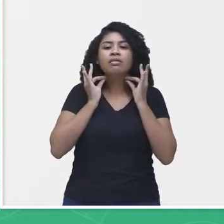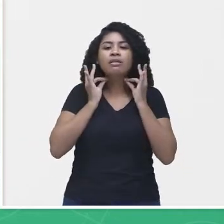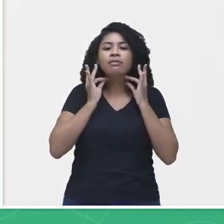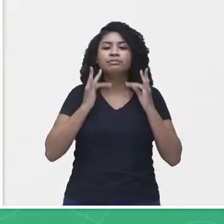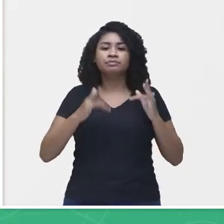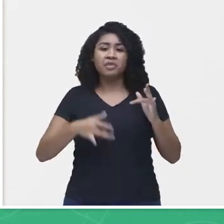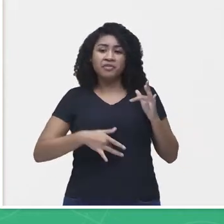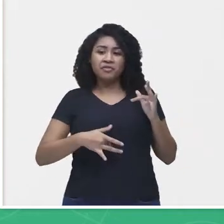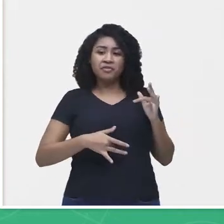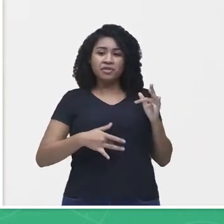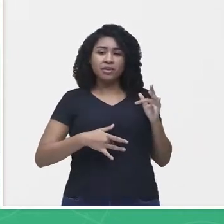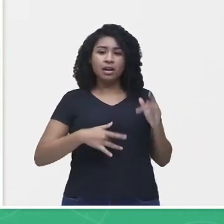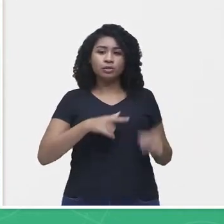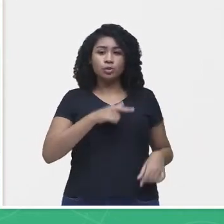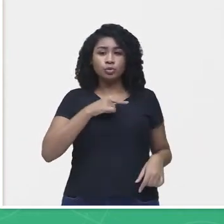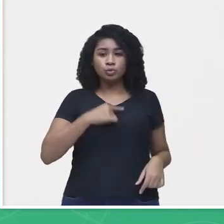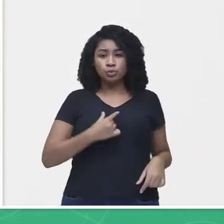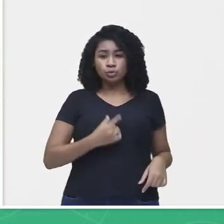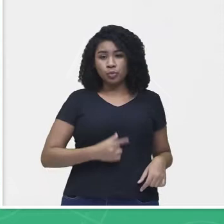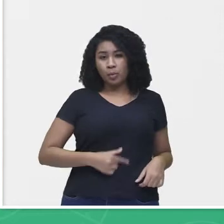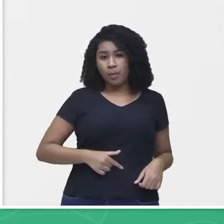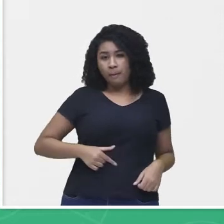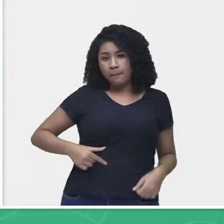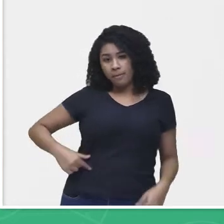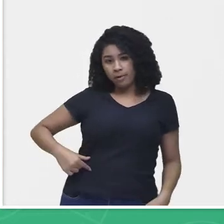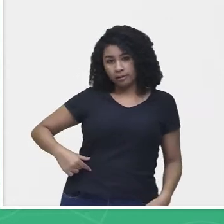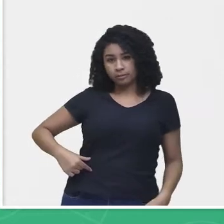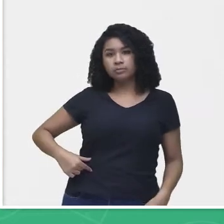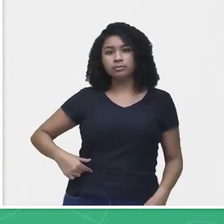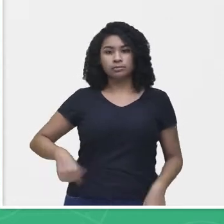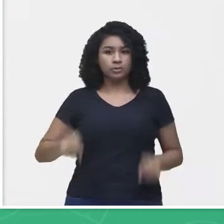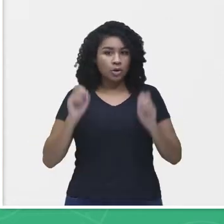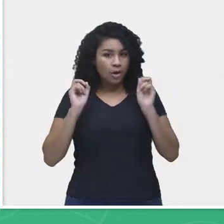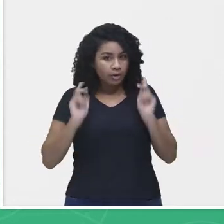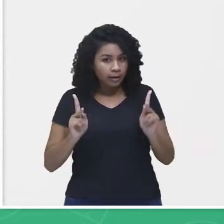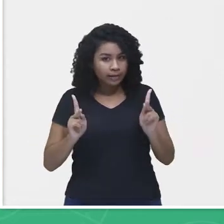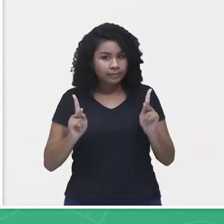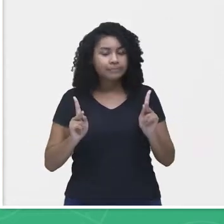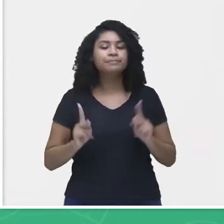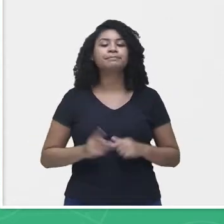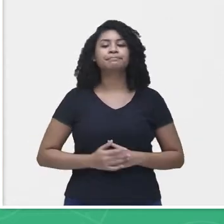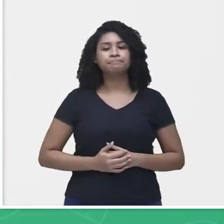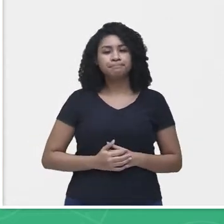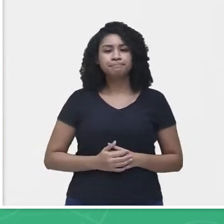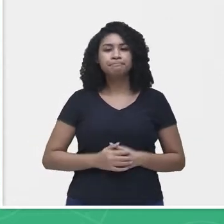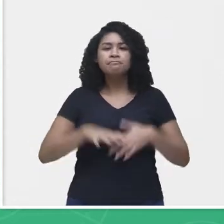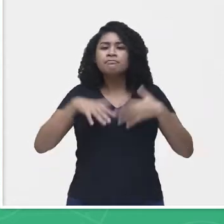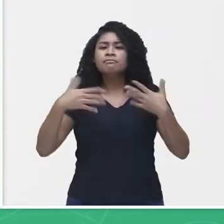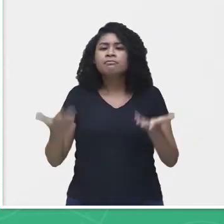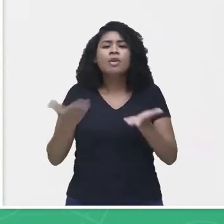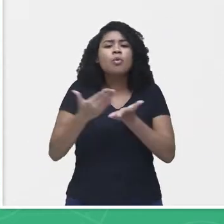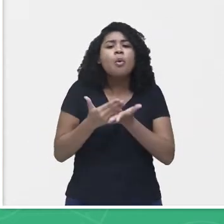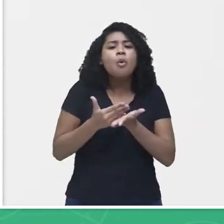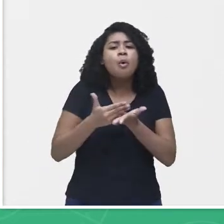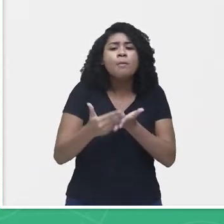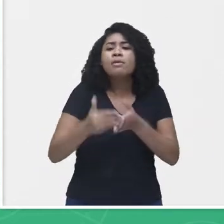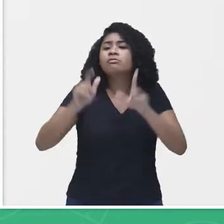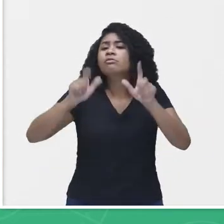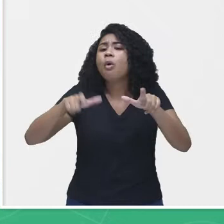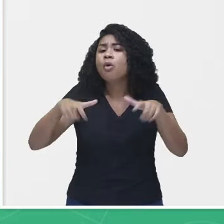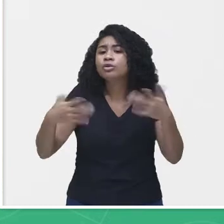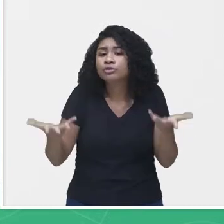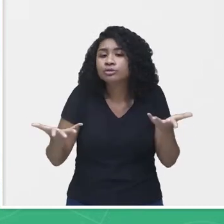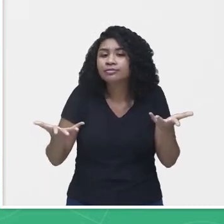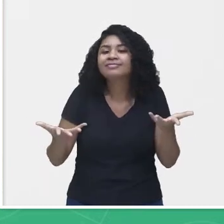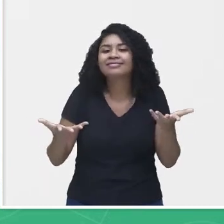pâncreas, certo? Então, esse aí é o nosso trato digestório. Então, tudo começa onde? Na